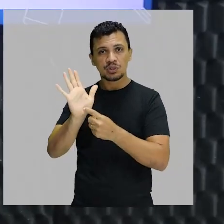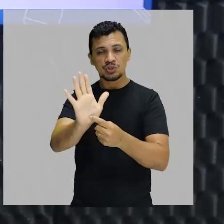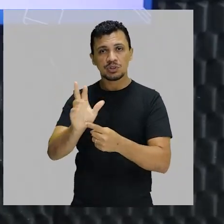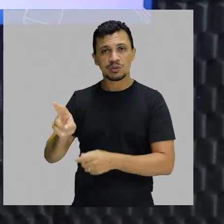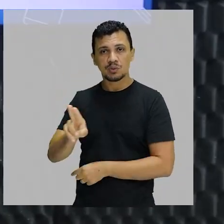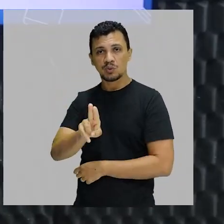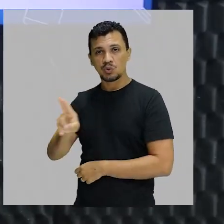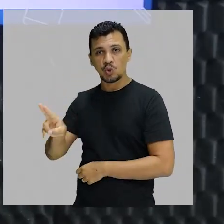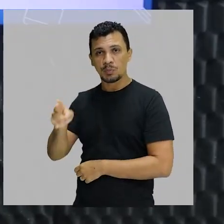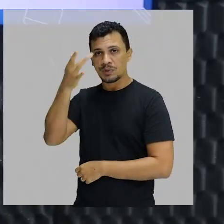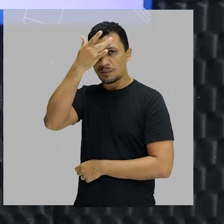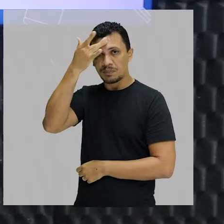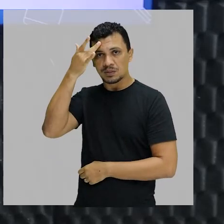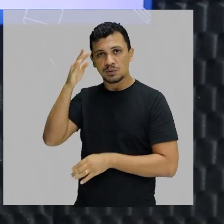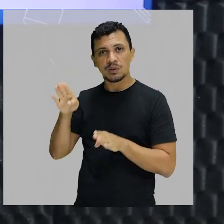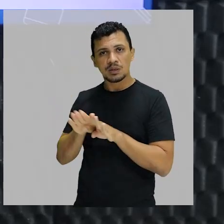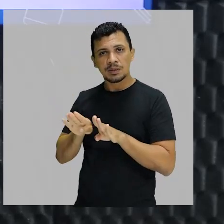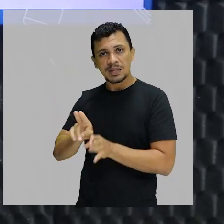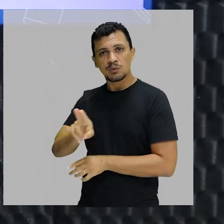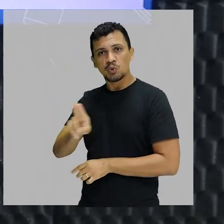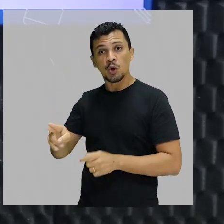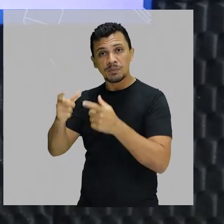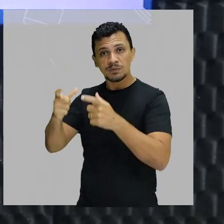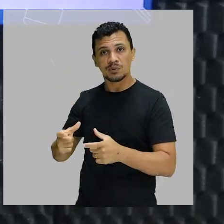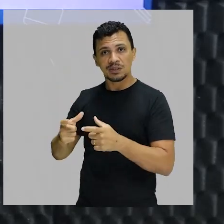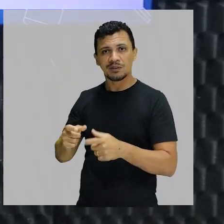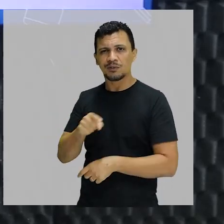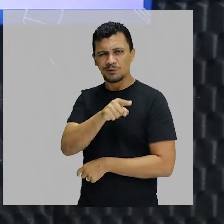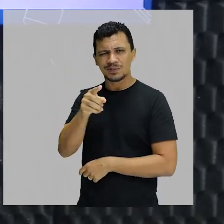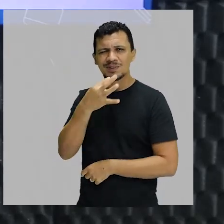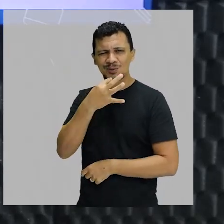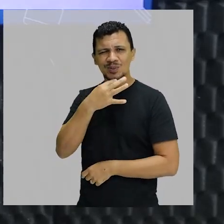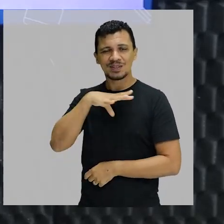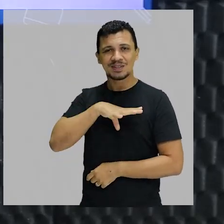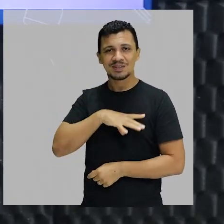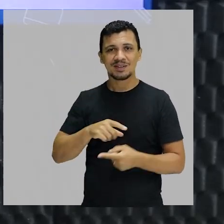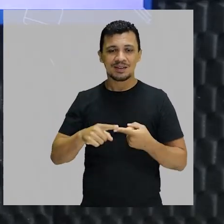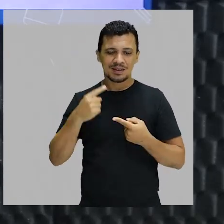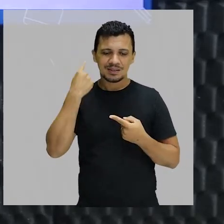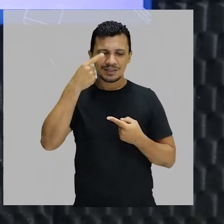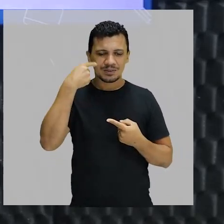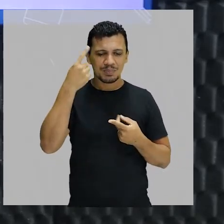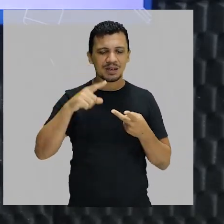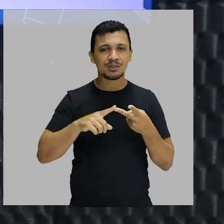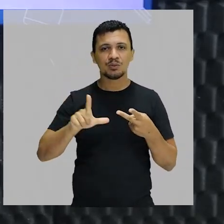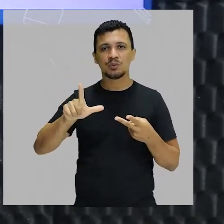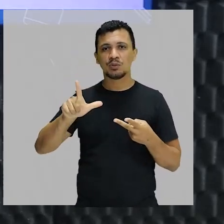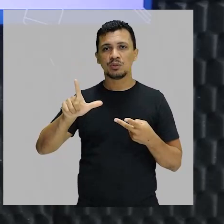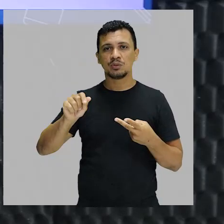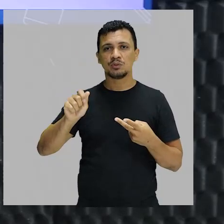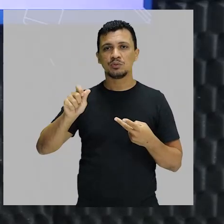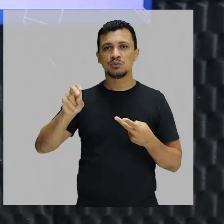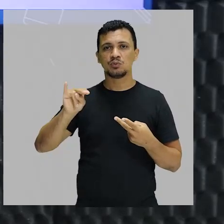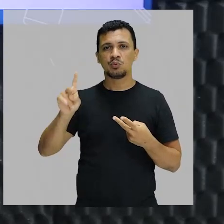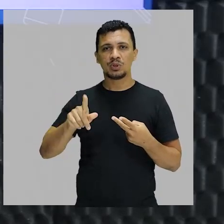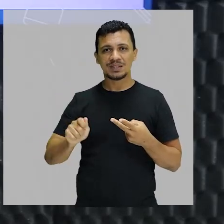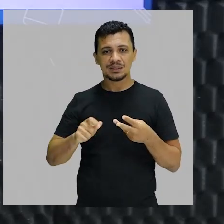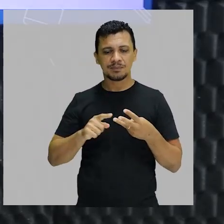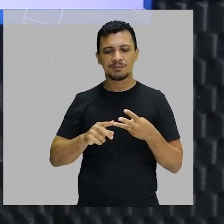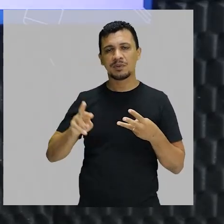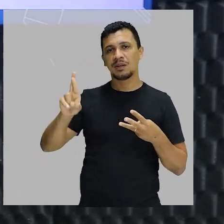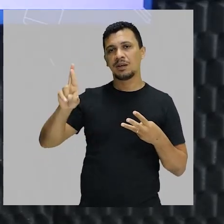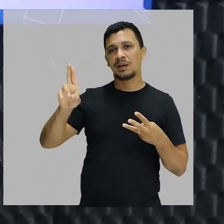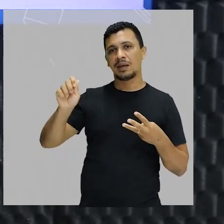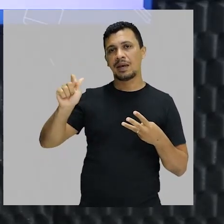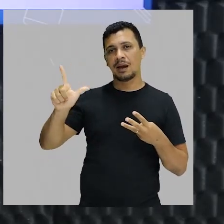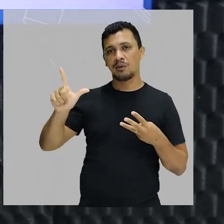Substantivo próprio, bem conhecido por vocês em português. Eu trouxe aqui Espanha, Luísa e Real Madrid. Aqui